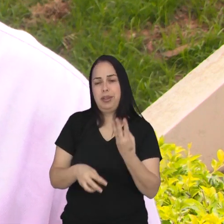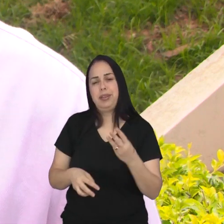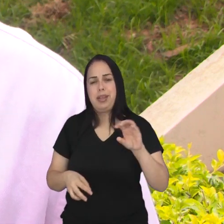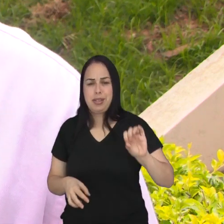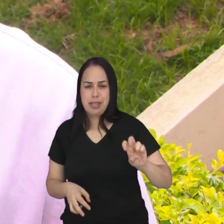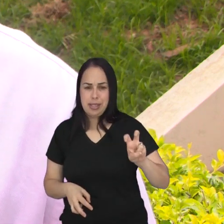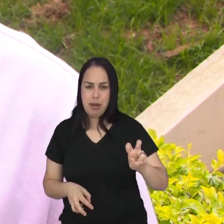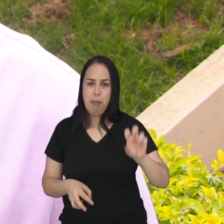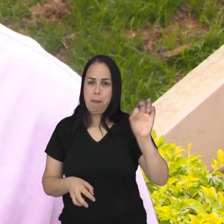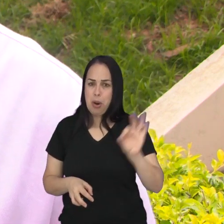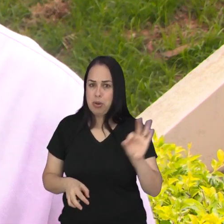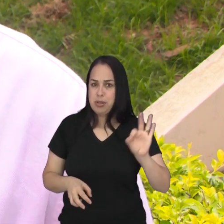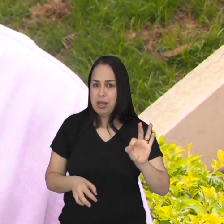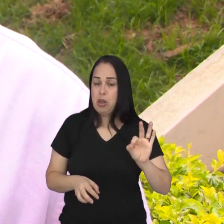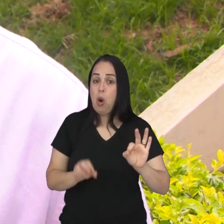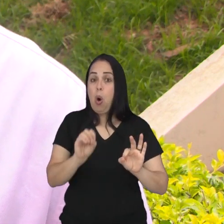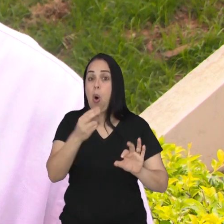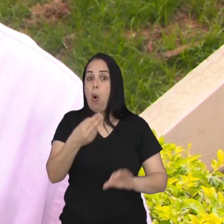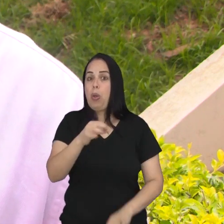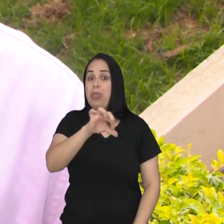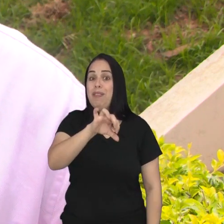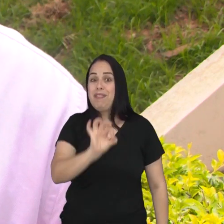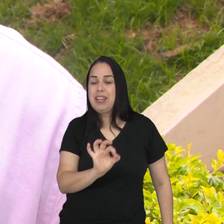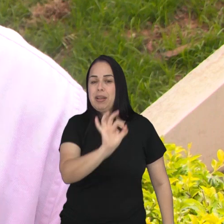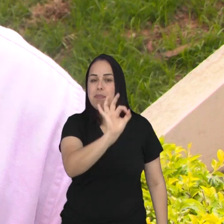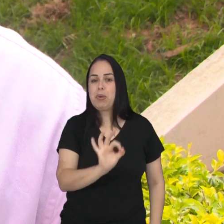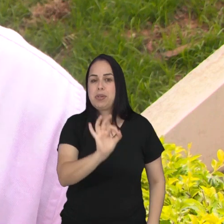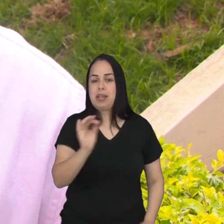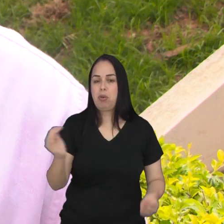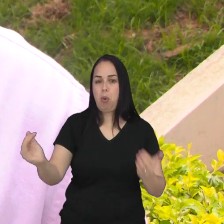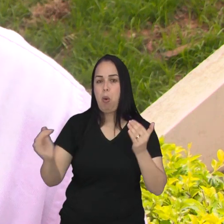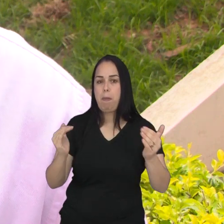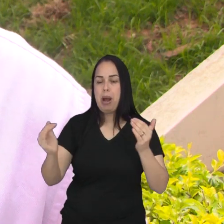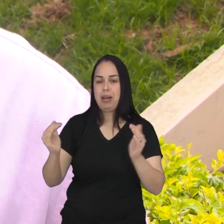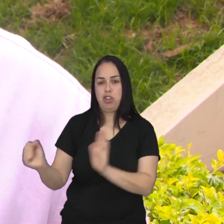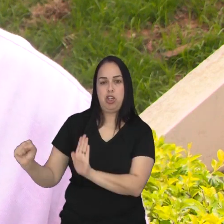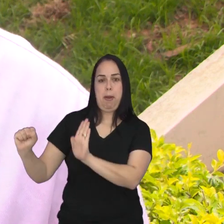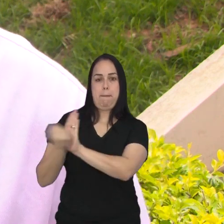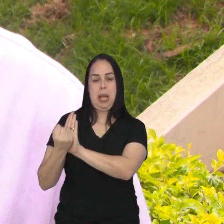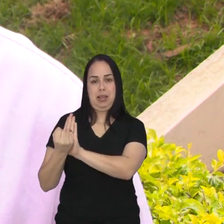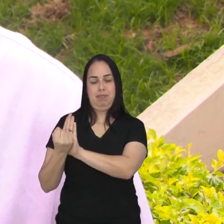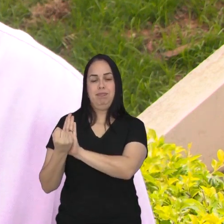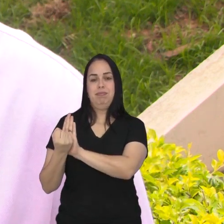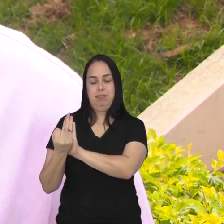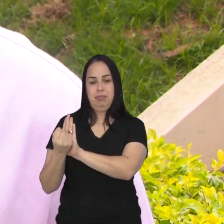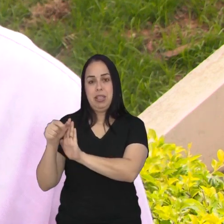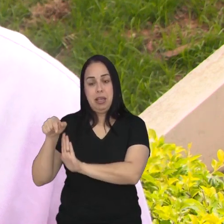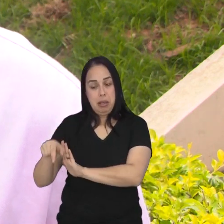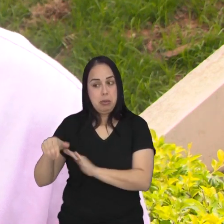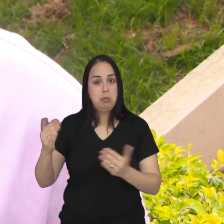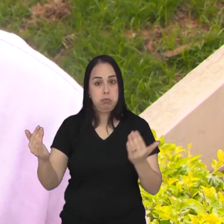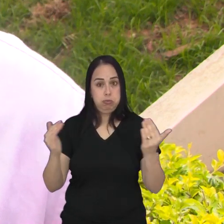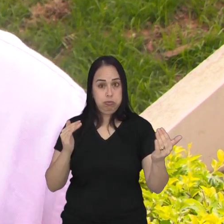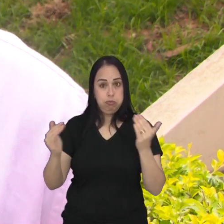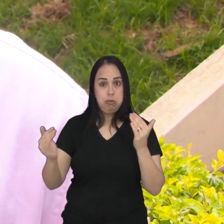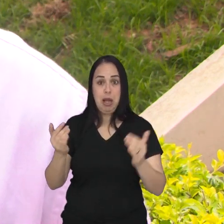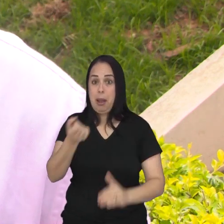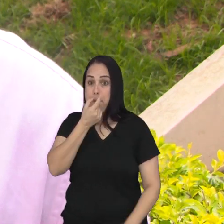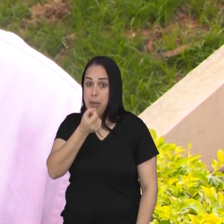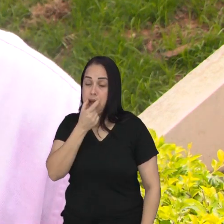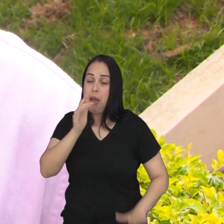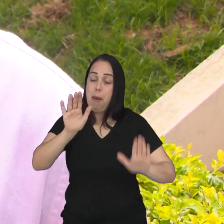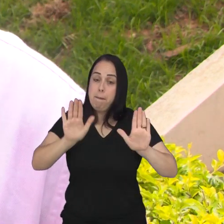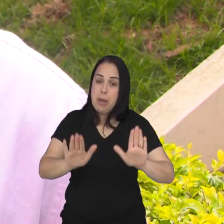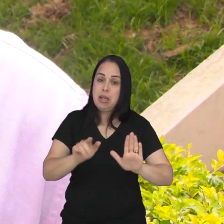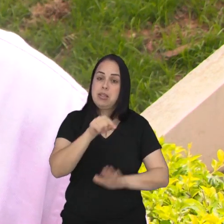35% ou até 90% mais barato que aqueles medicamentos de referência ou medicamento de marca,